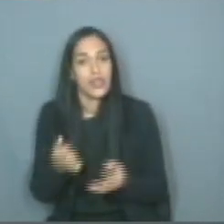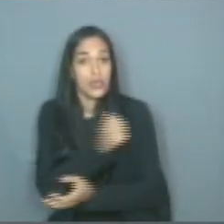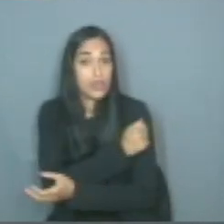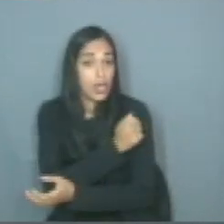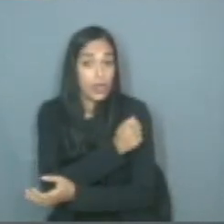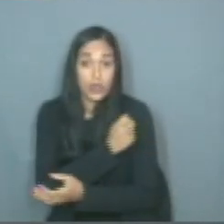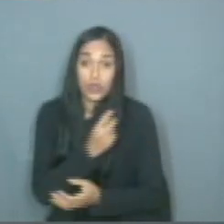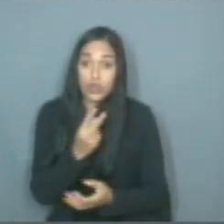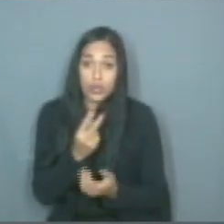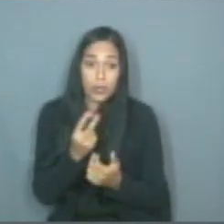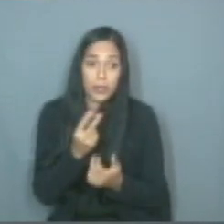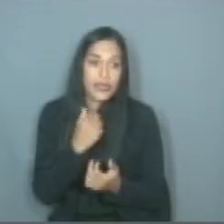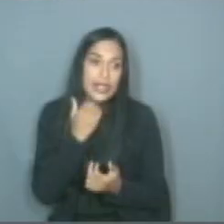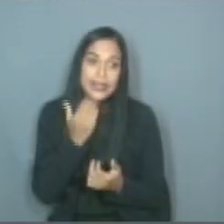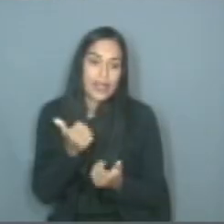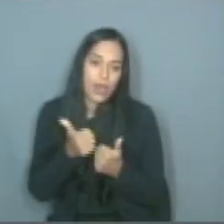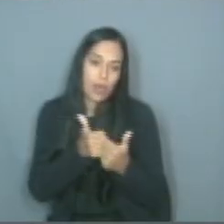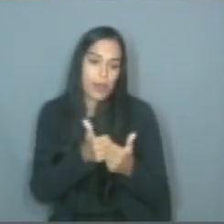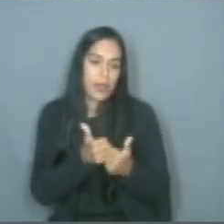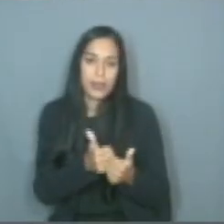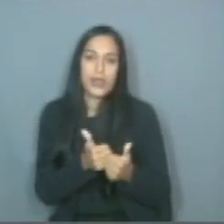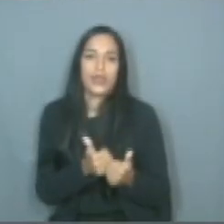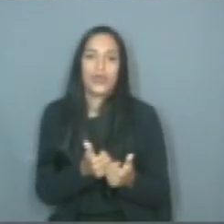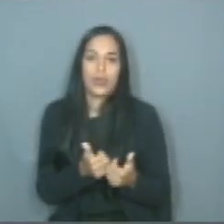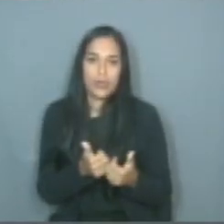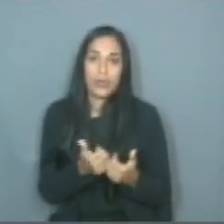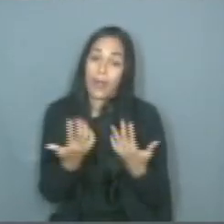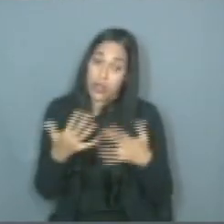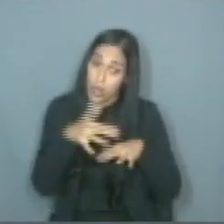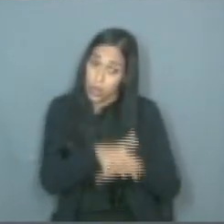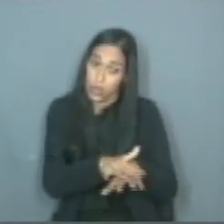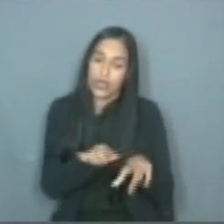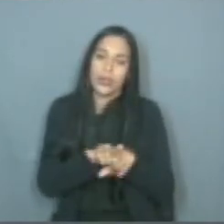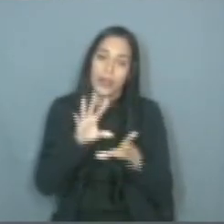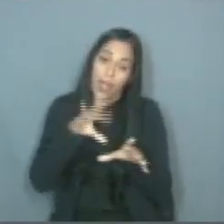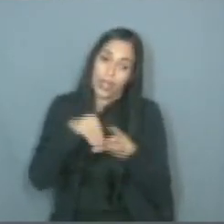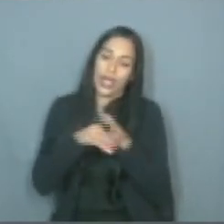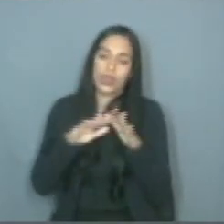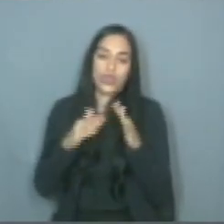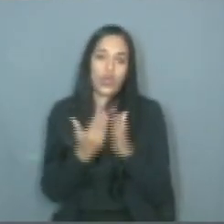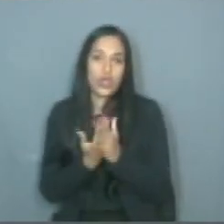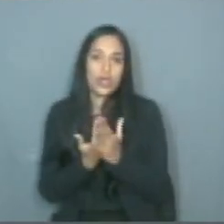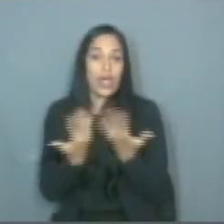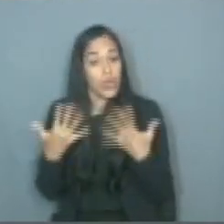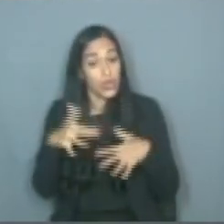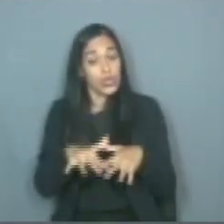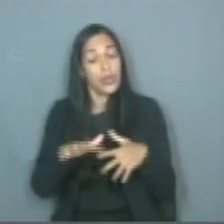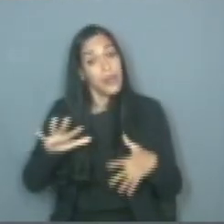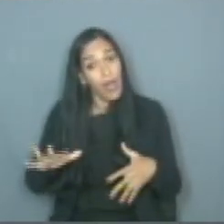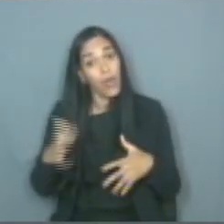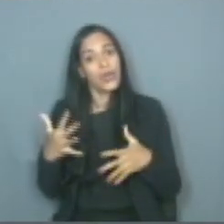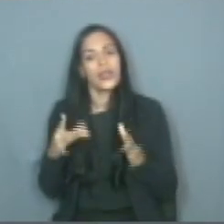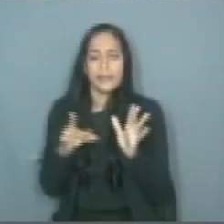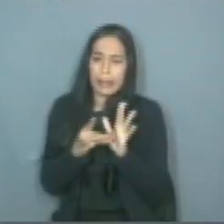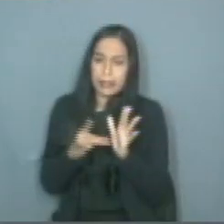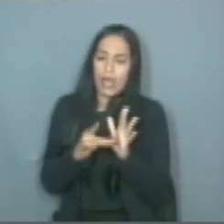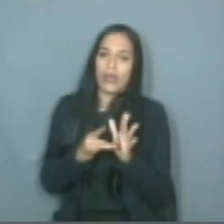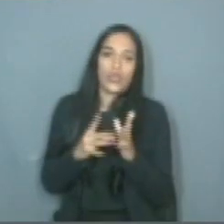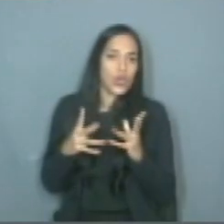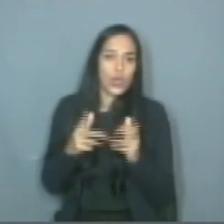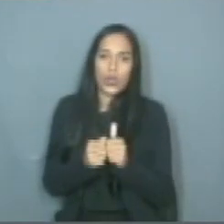não podem ficar sem o acompanhamento. Mas eles estão inclusos, eles estão na escola. Agora, a inclusão precisa acontecer de forma